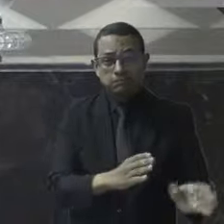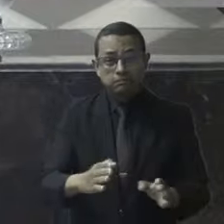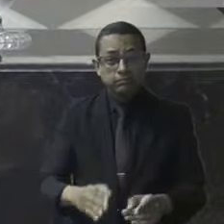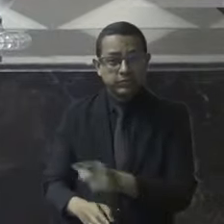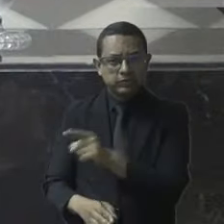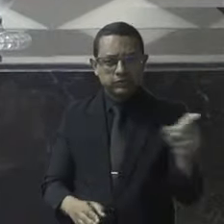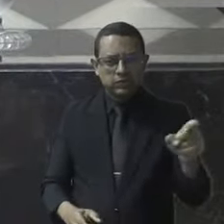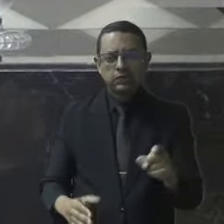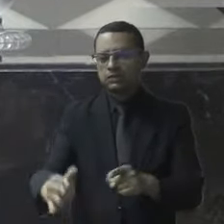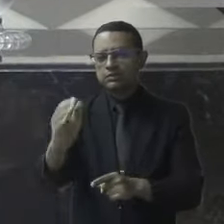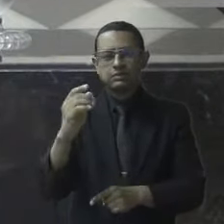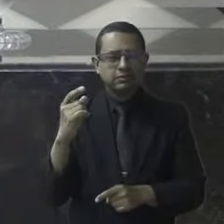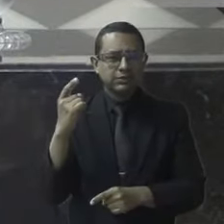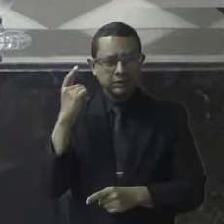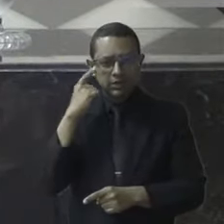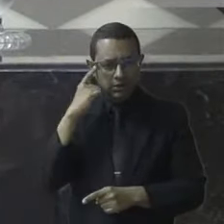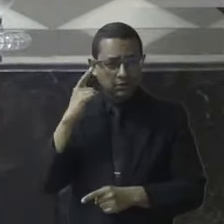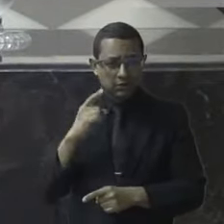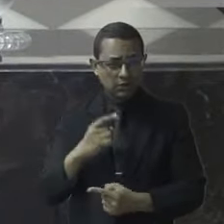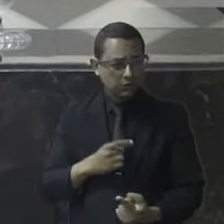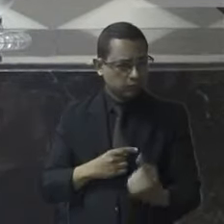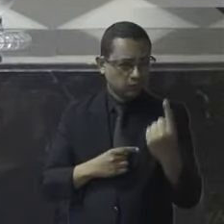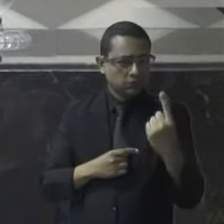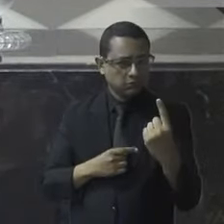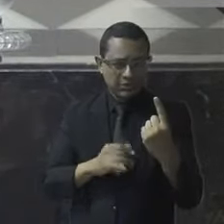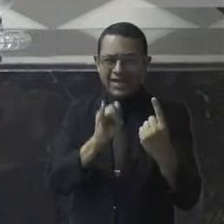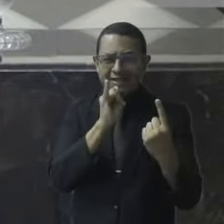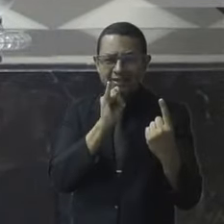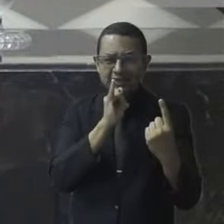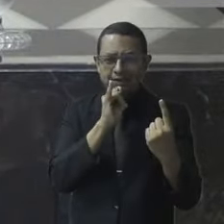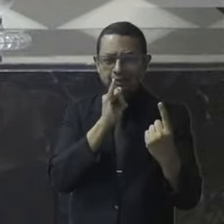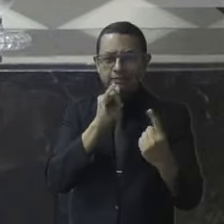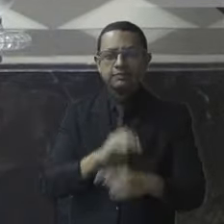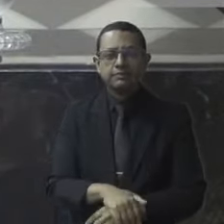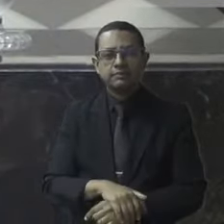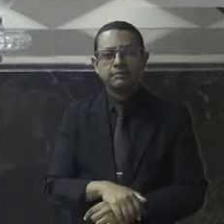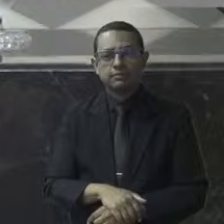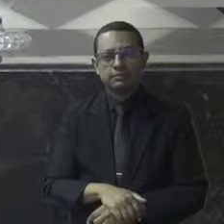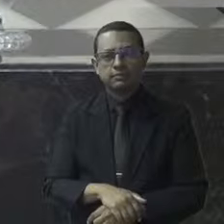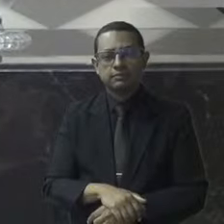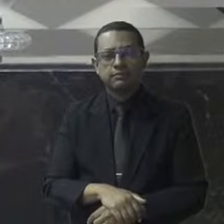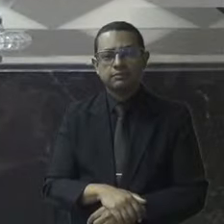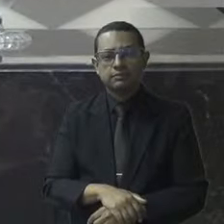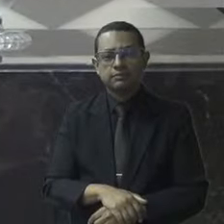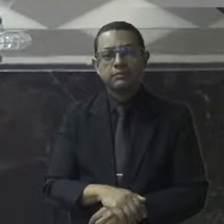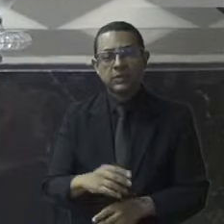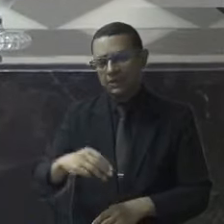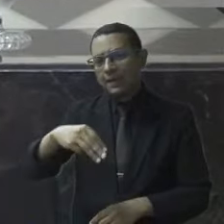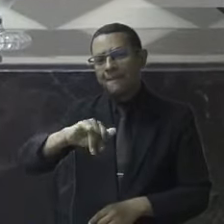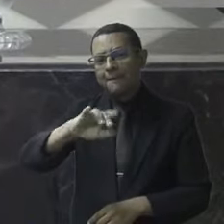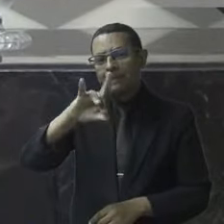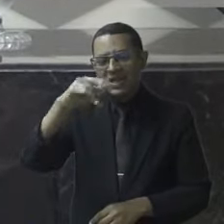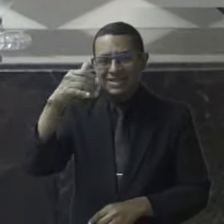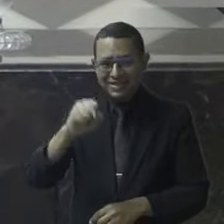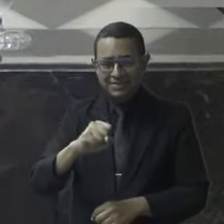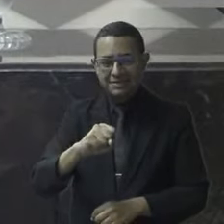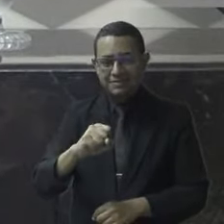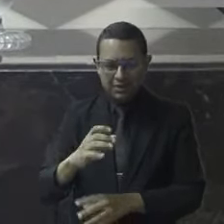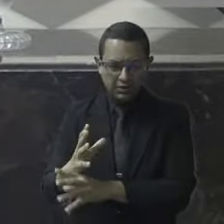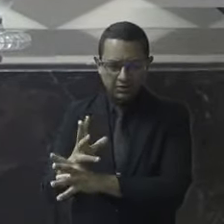ideia, citando um pequeno caso, pequeno exemplo, na transmissão das mídias para a totalização da